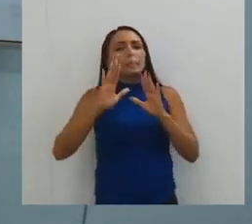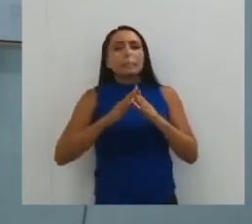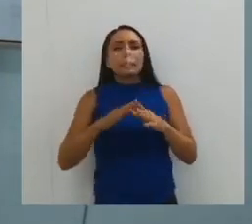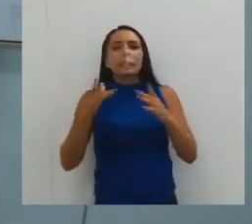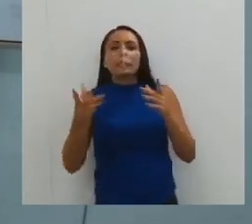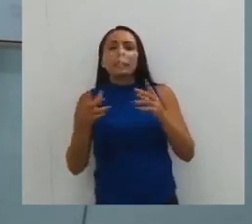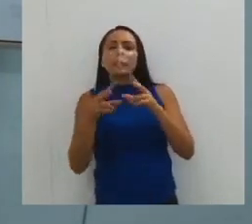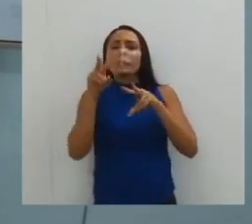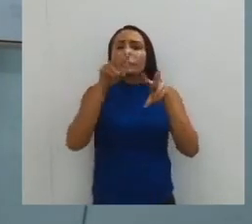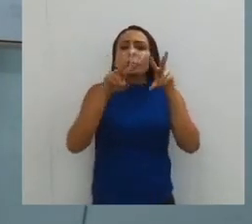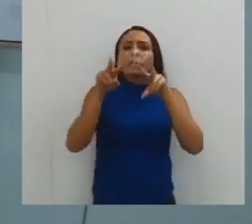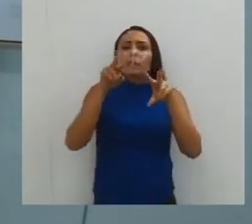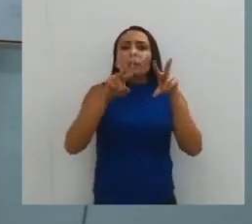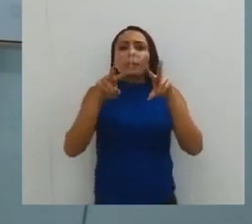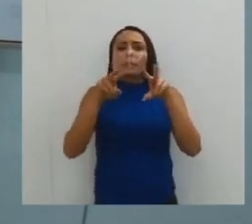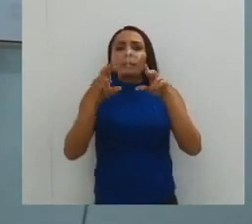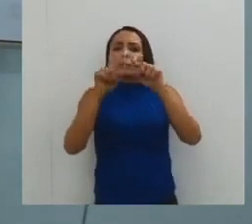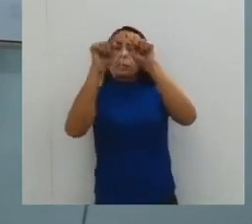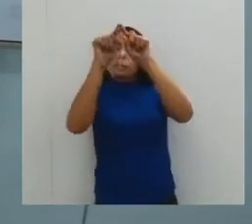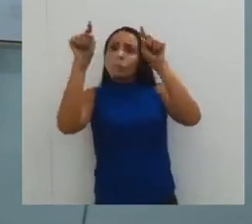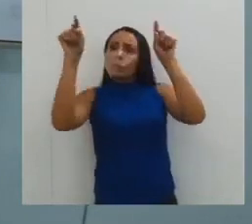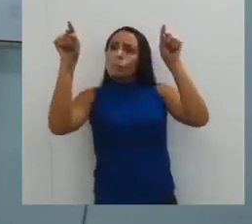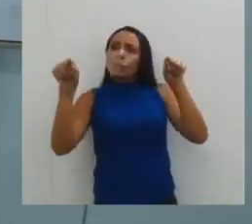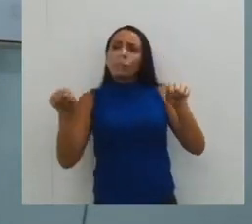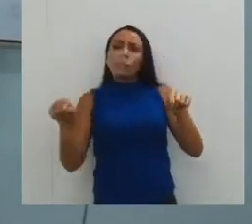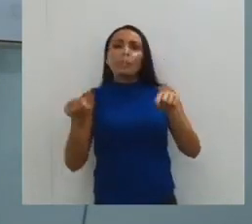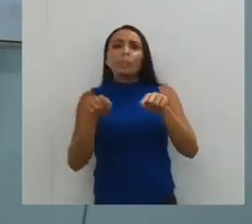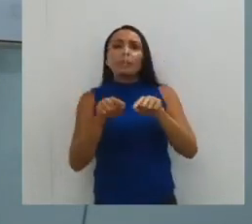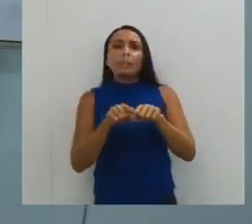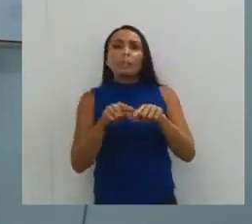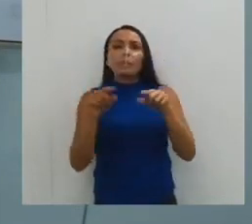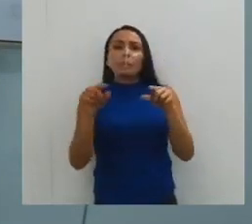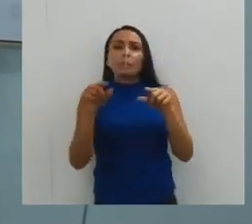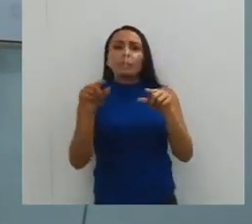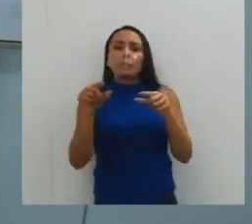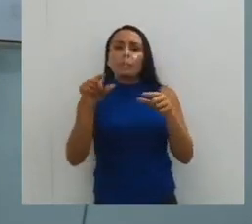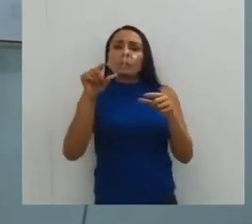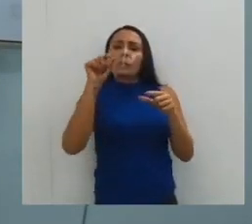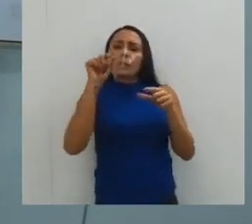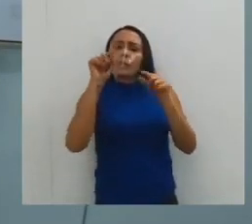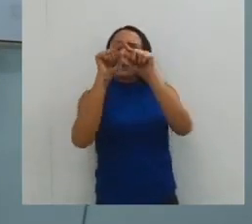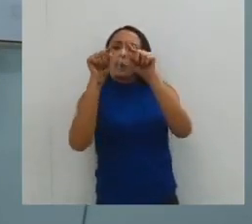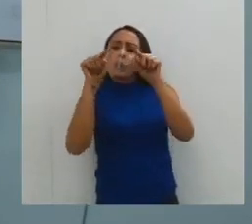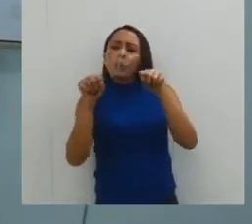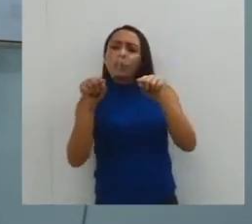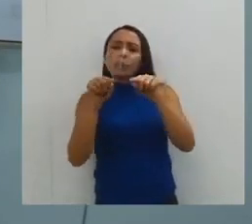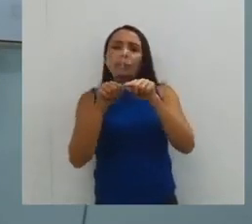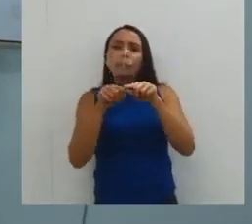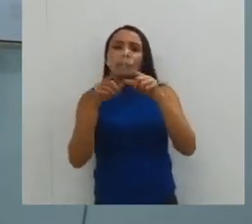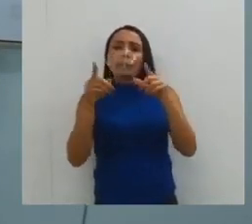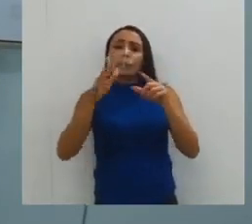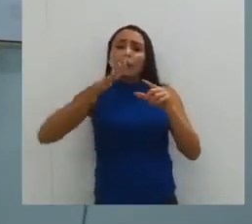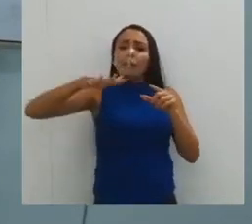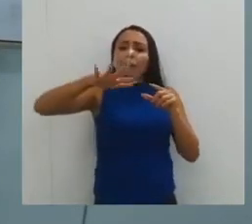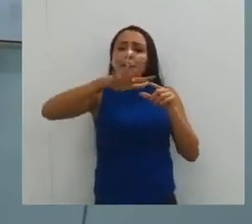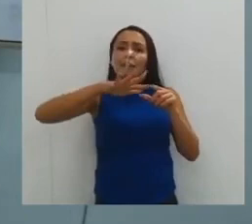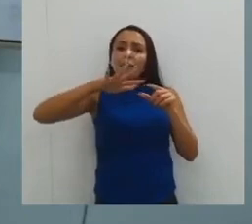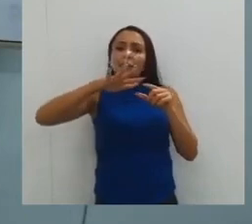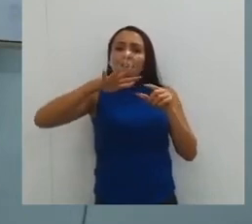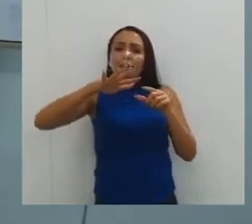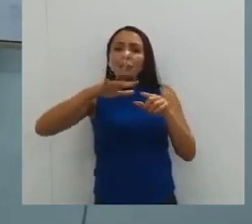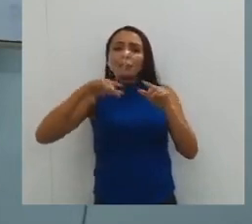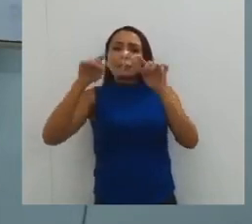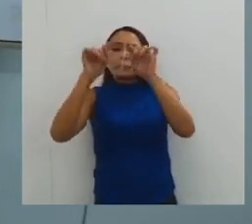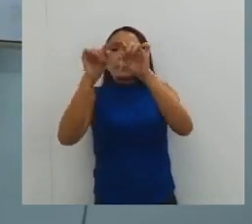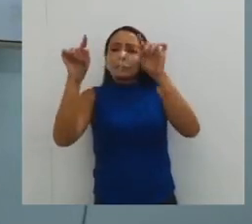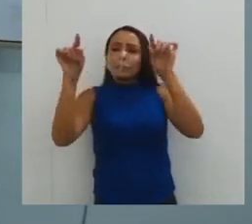ela sem a perfuração, é um quadrado. Se eu perfurar o quadrado aqui, ó, então vai dar a área